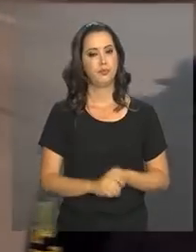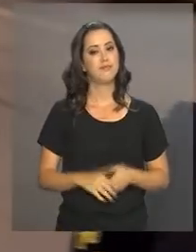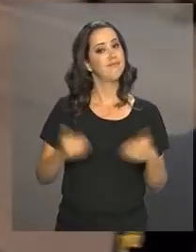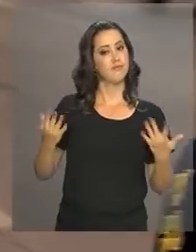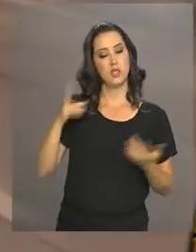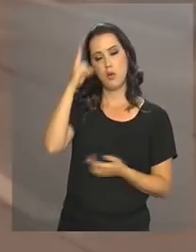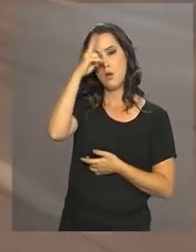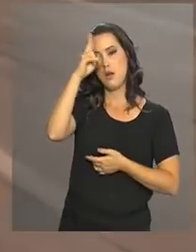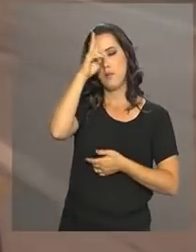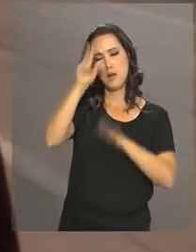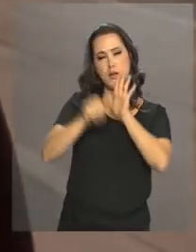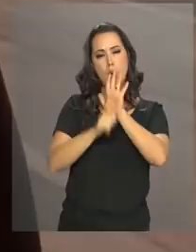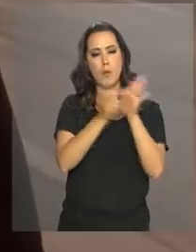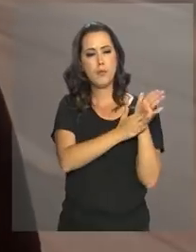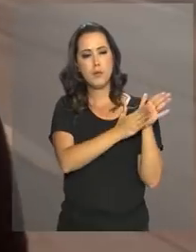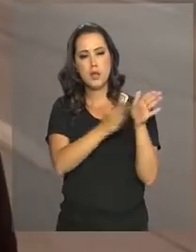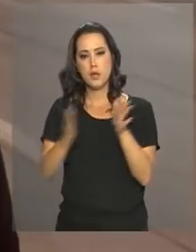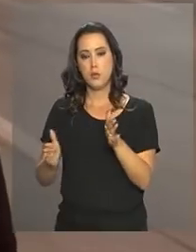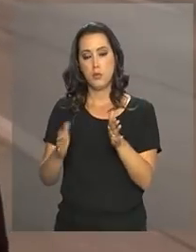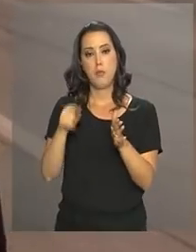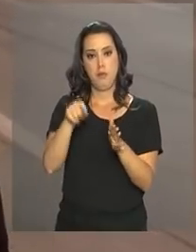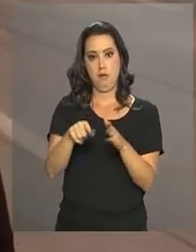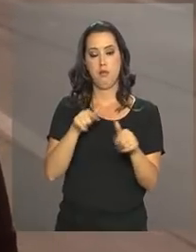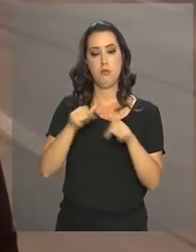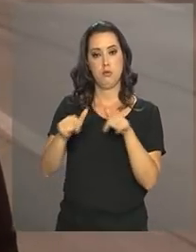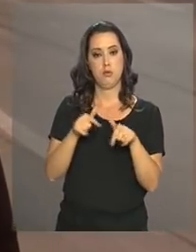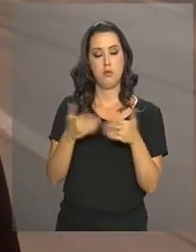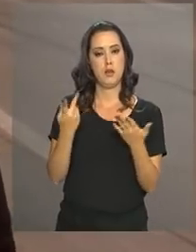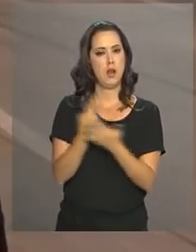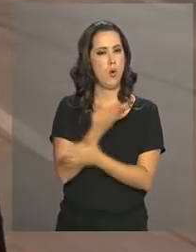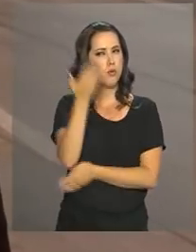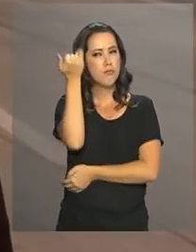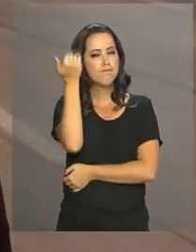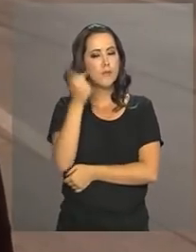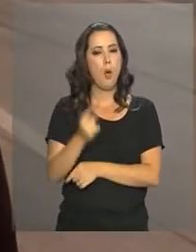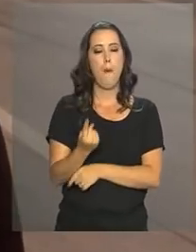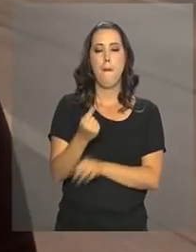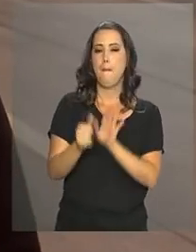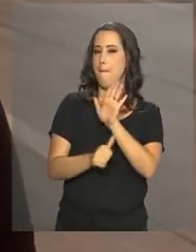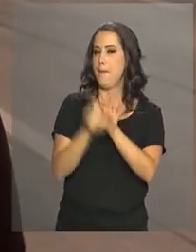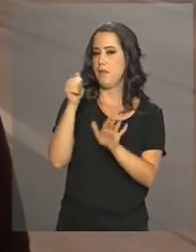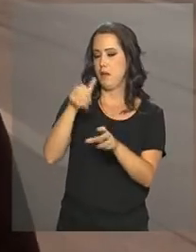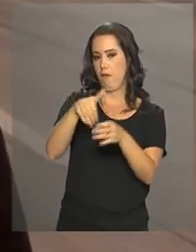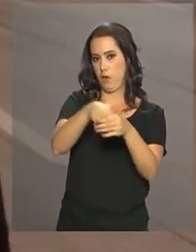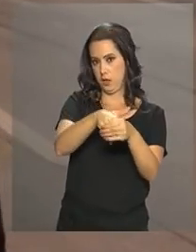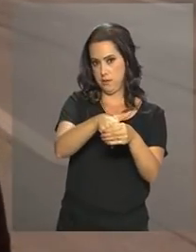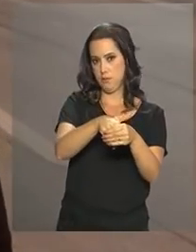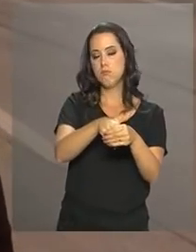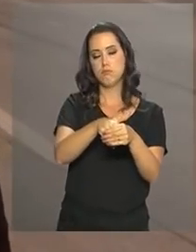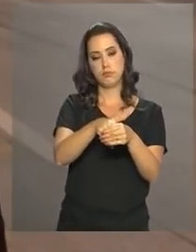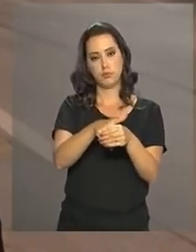lembrando que a primeira fase desta operação ocorreu no primeiro turno. E